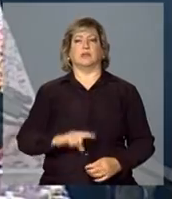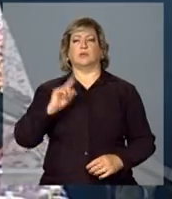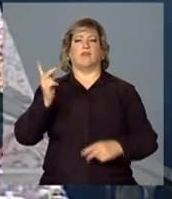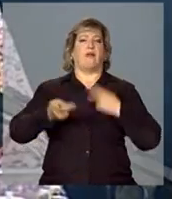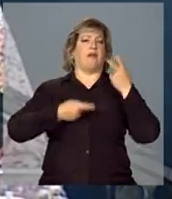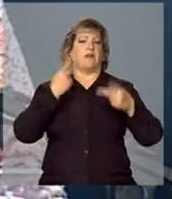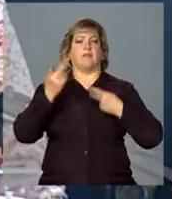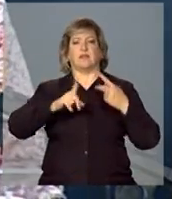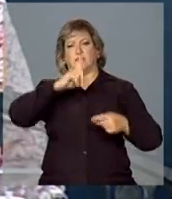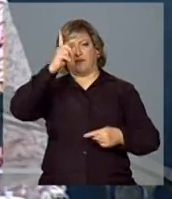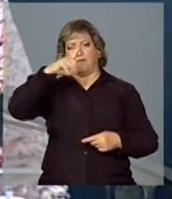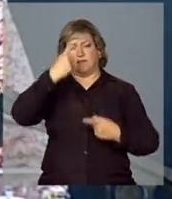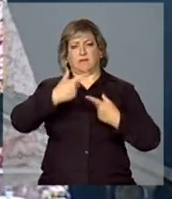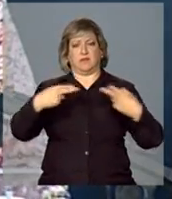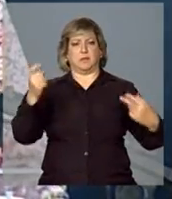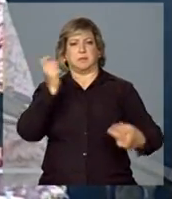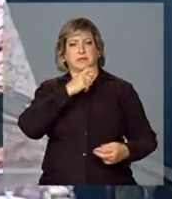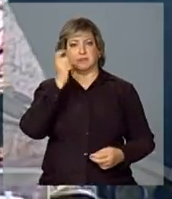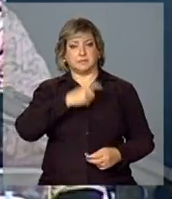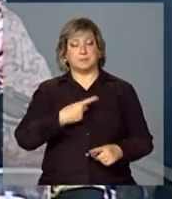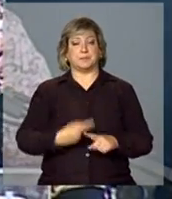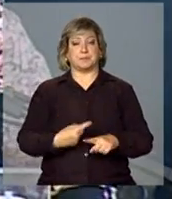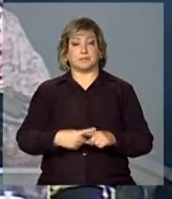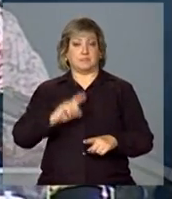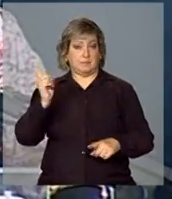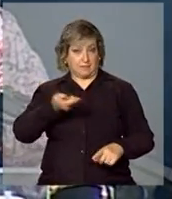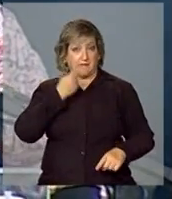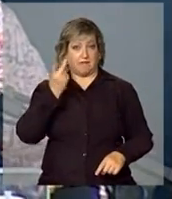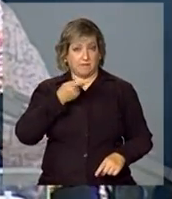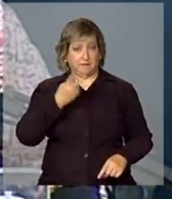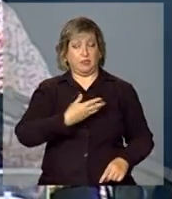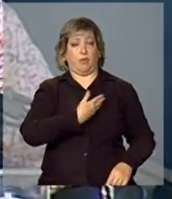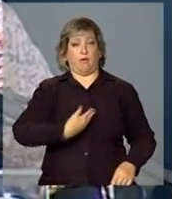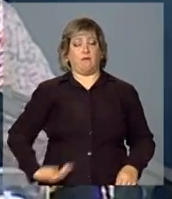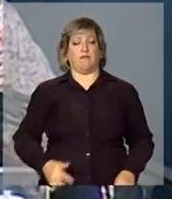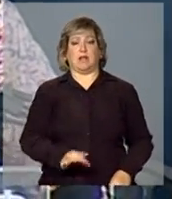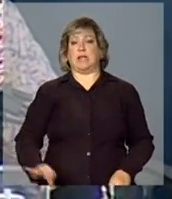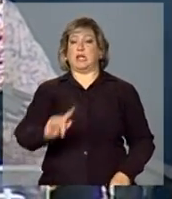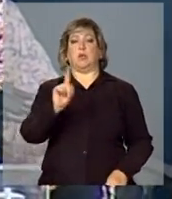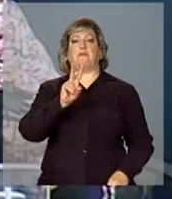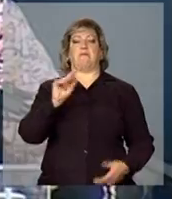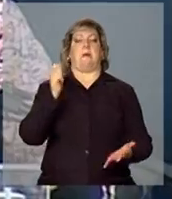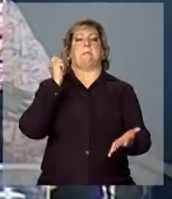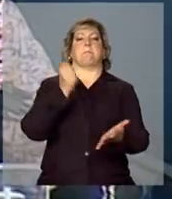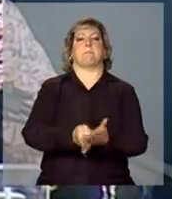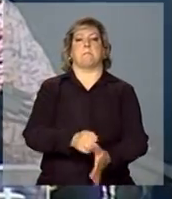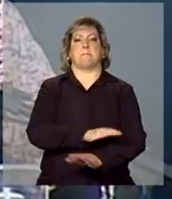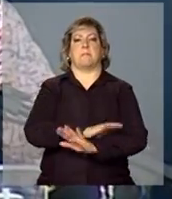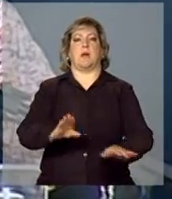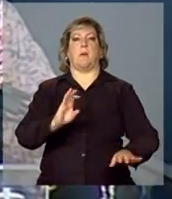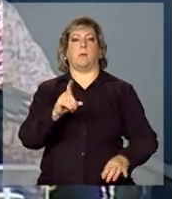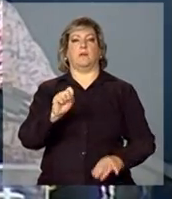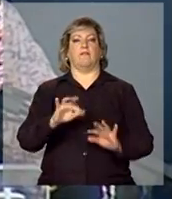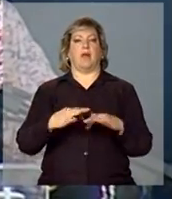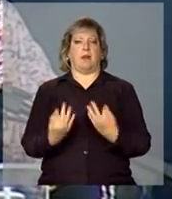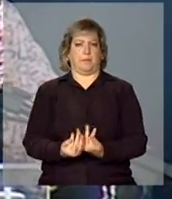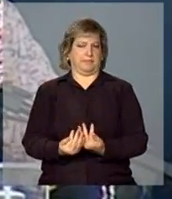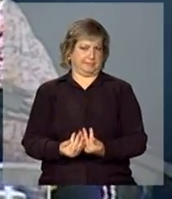boato? O boato era que o governo federal não ia pagar o Bolsa